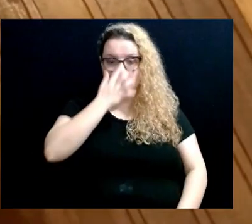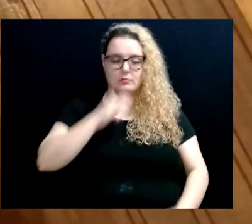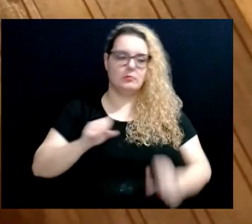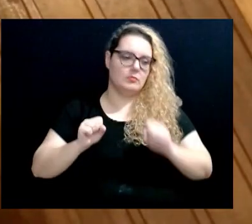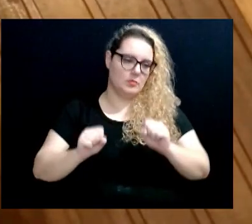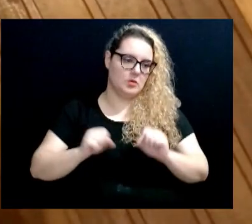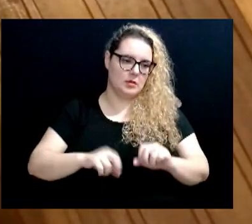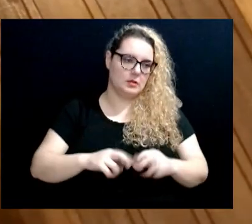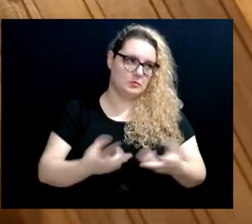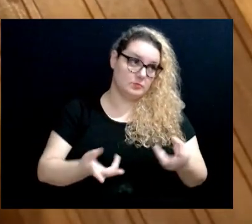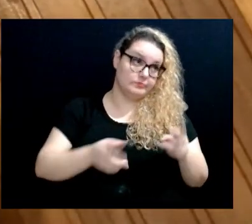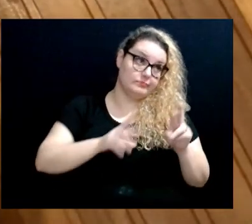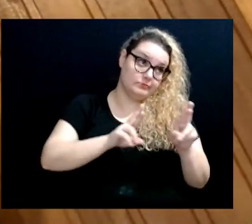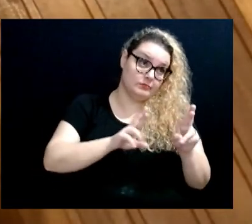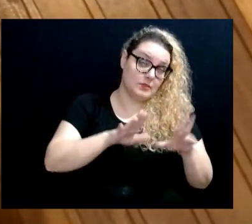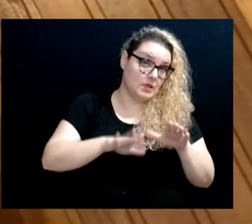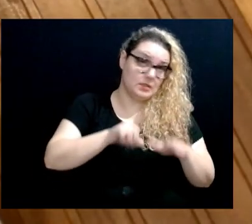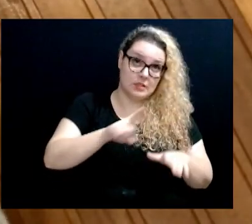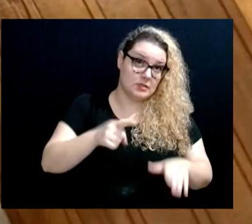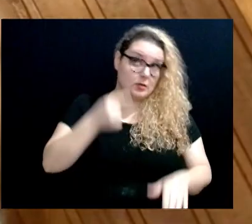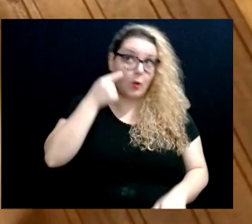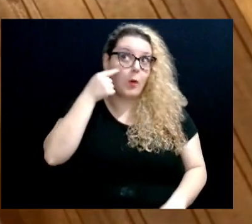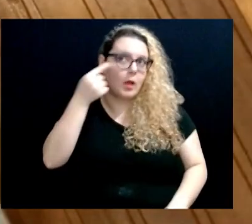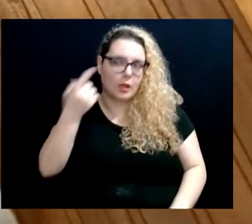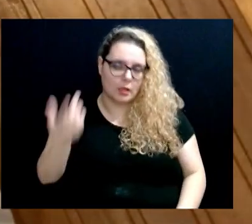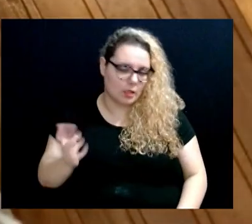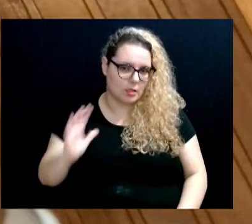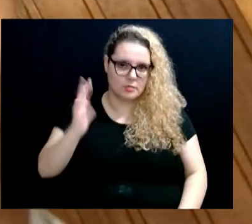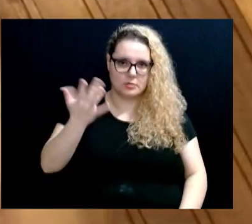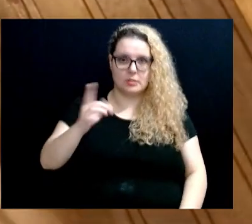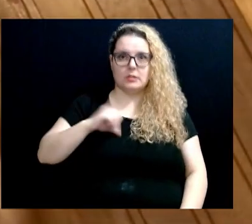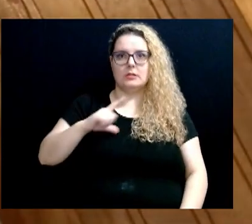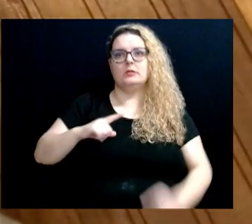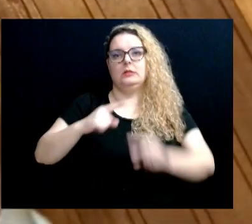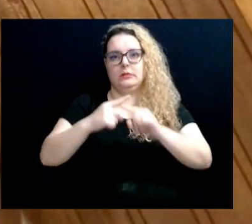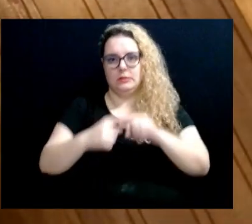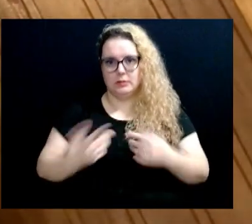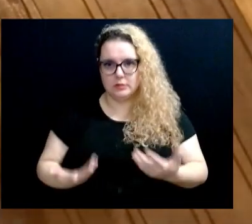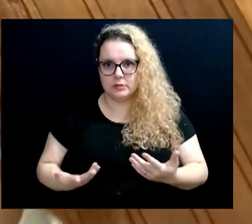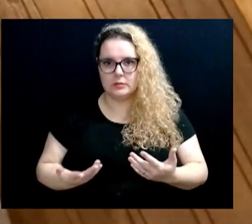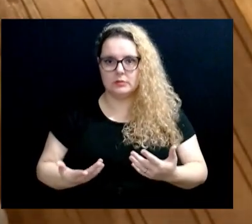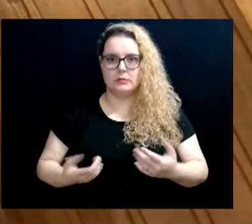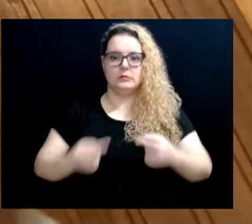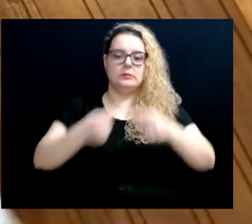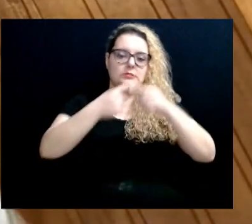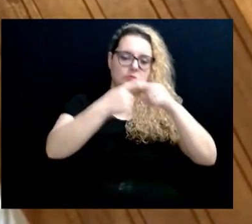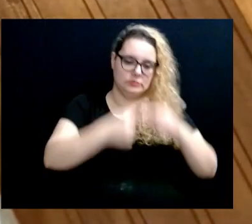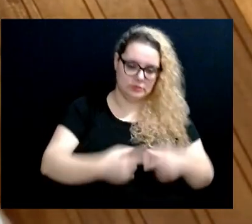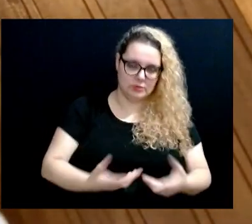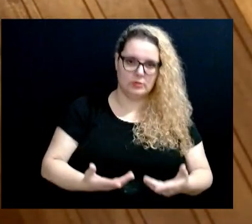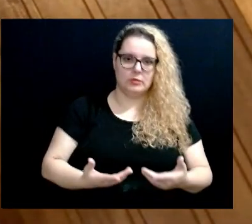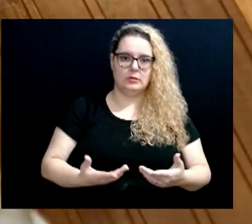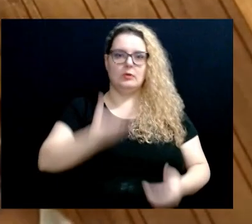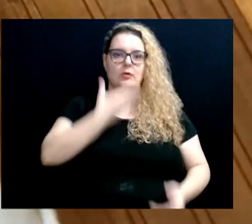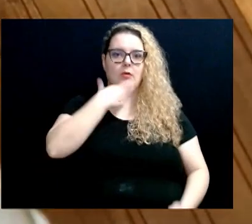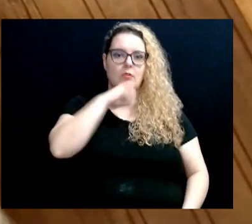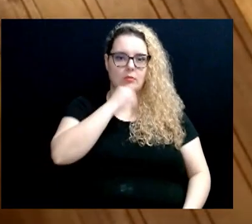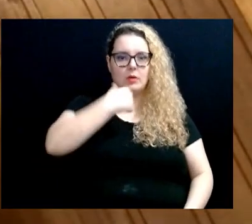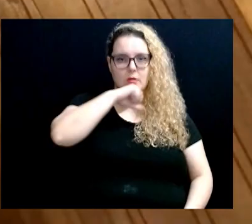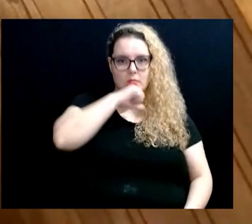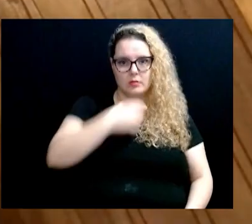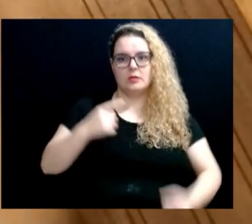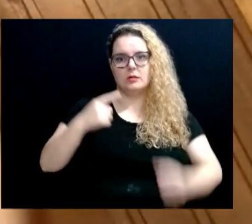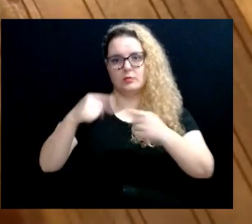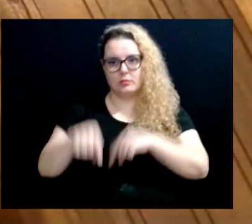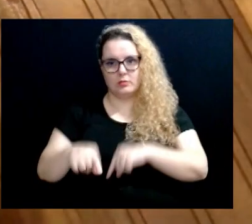não intencional, que tenha essa rivalidade, essa competição entre pais e filhos. Quando a gente